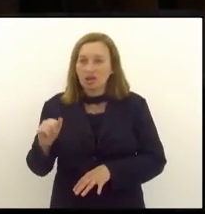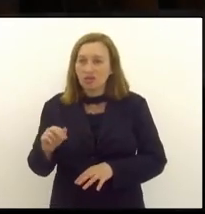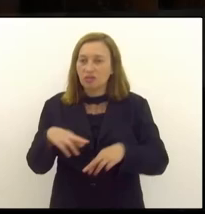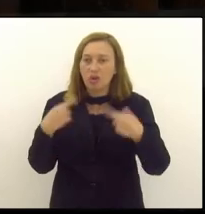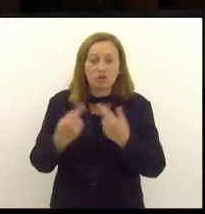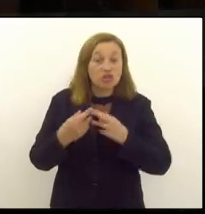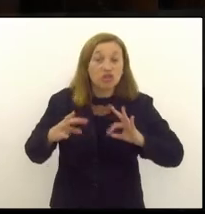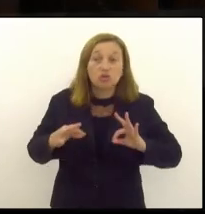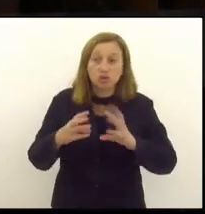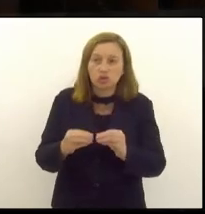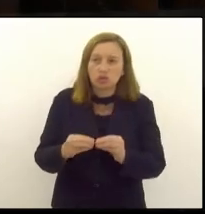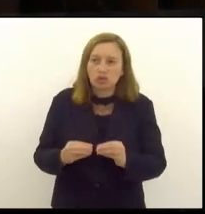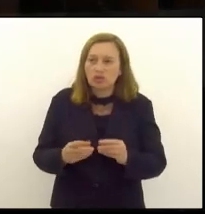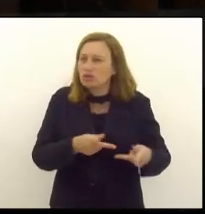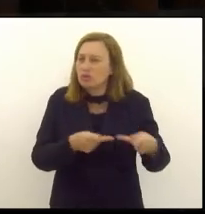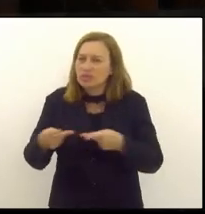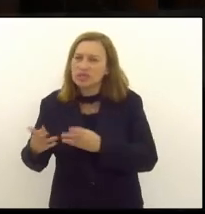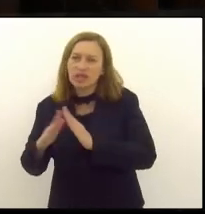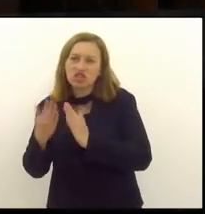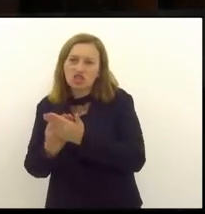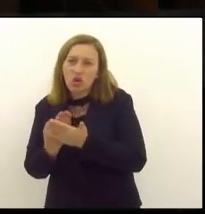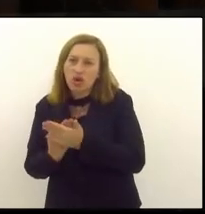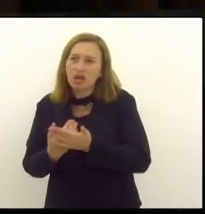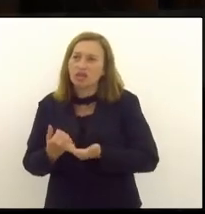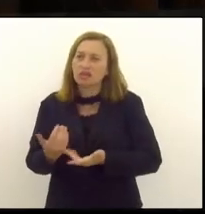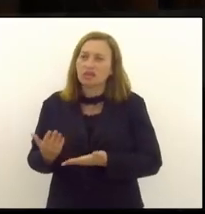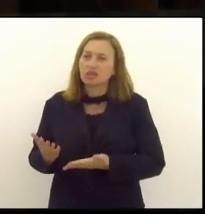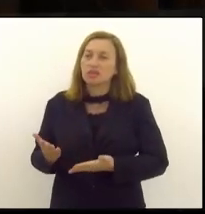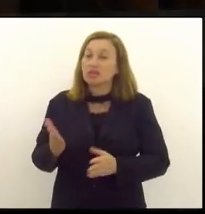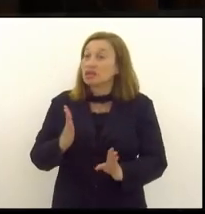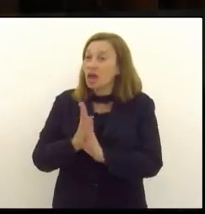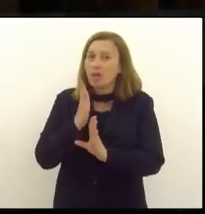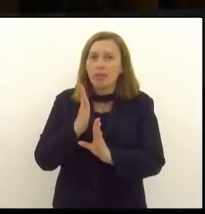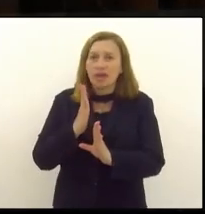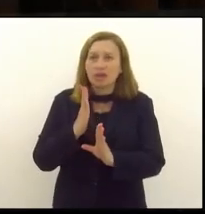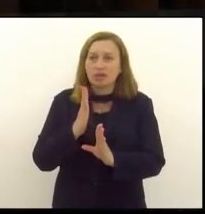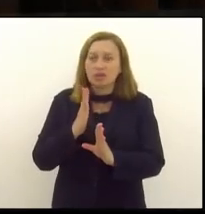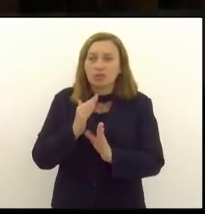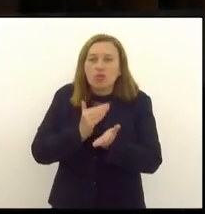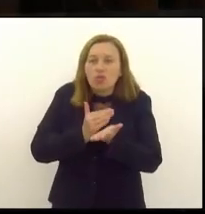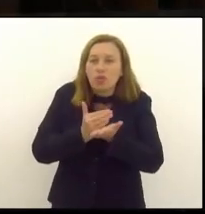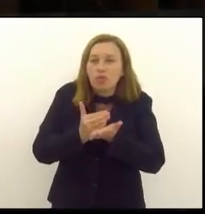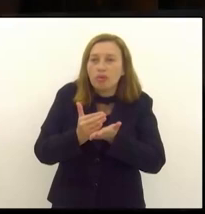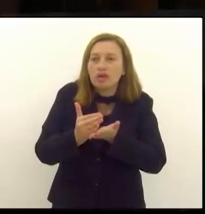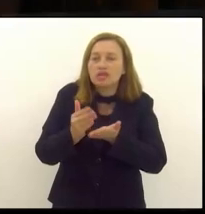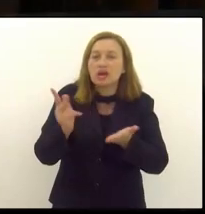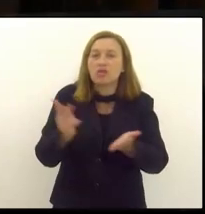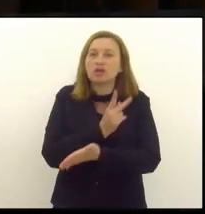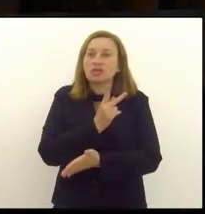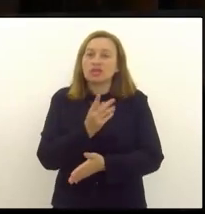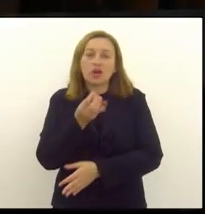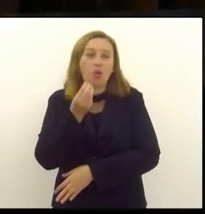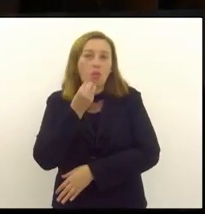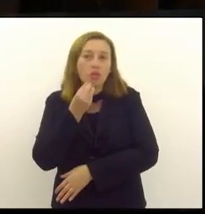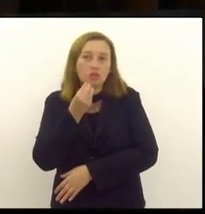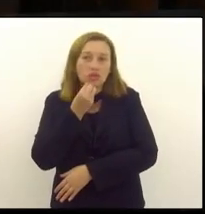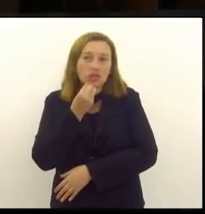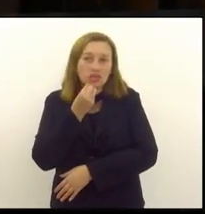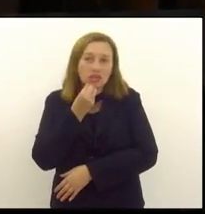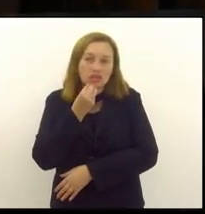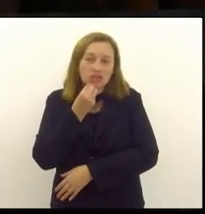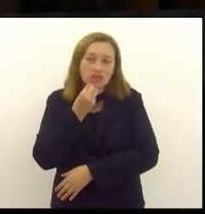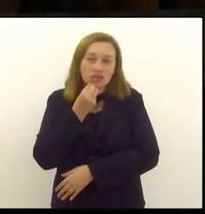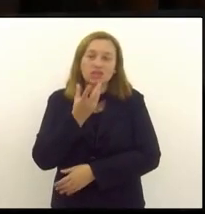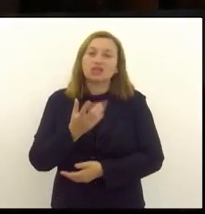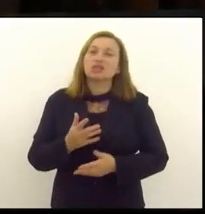todo mundo, e vamos visitar uma escola. E de repente, aquilo começa a se concretizar. E, naquela oportunidade, em